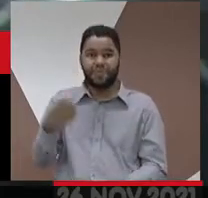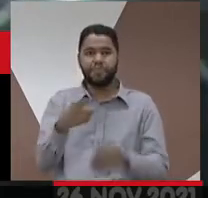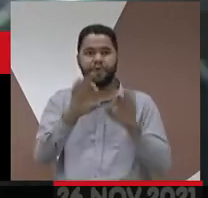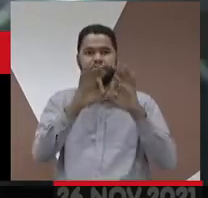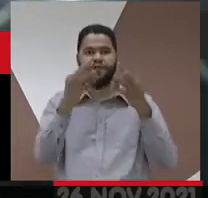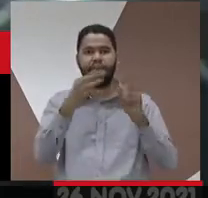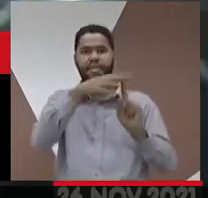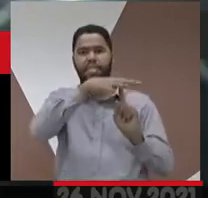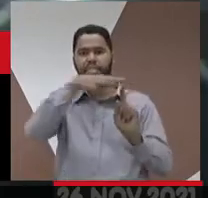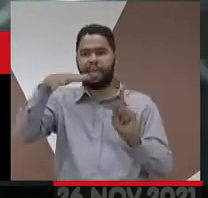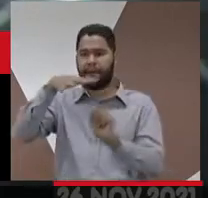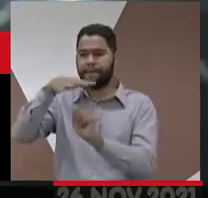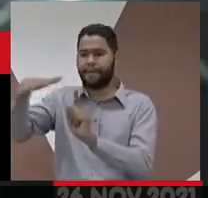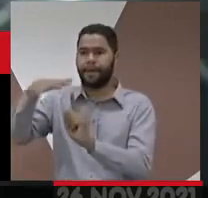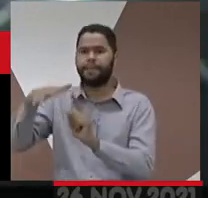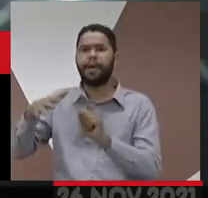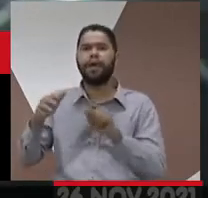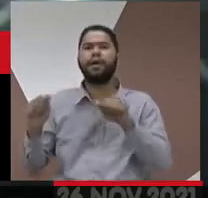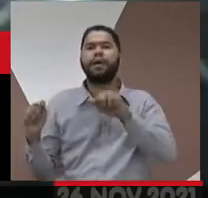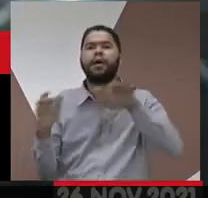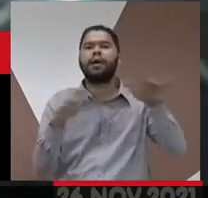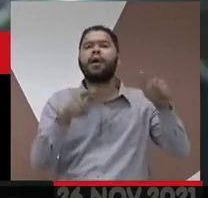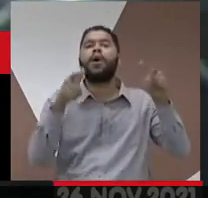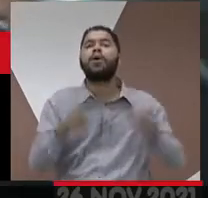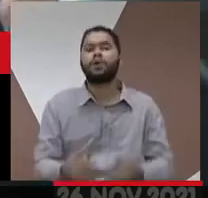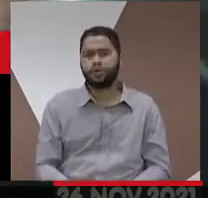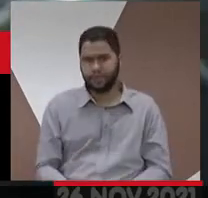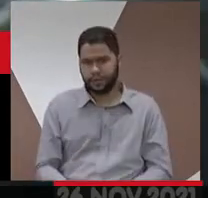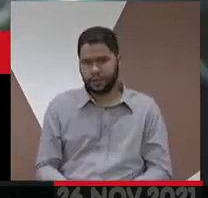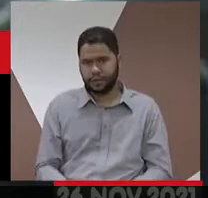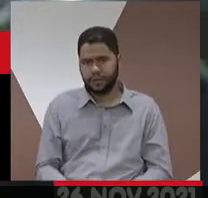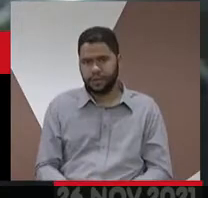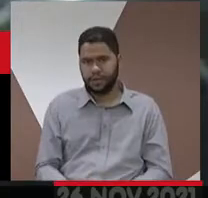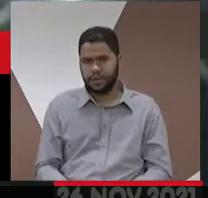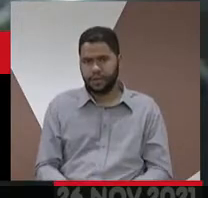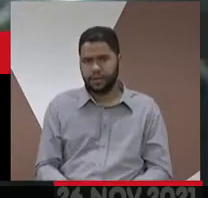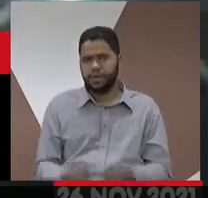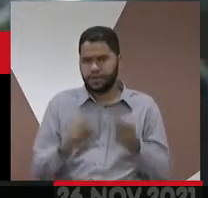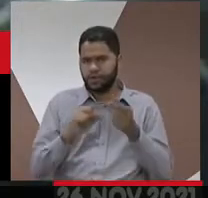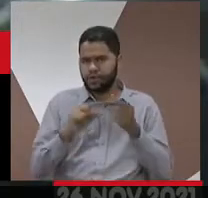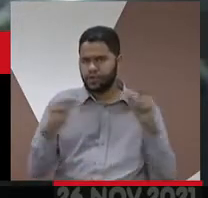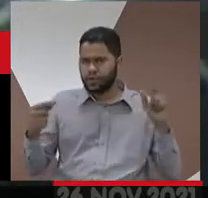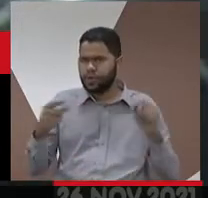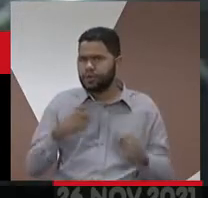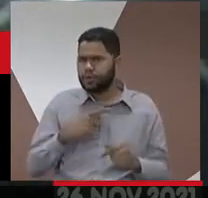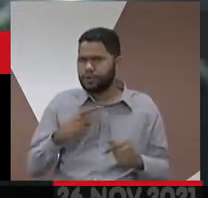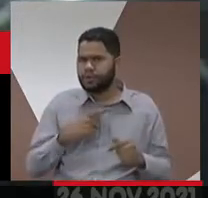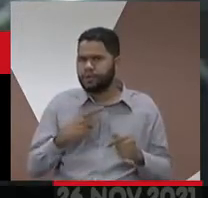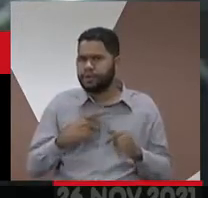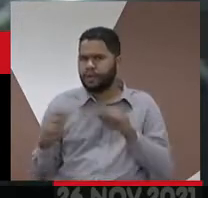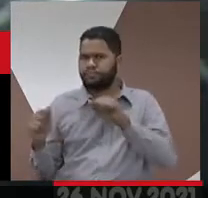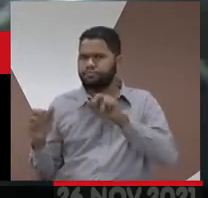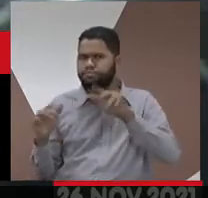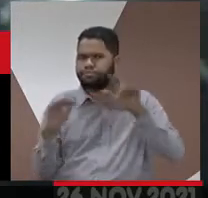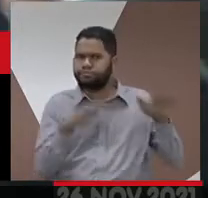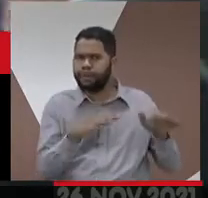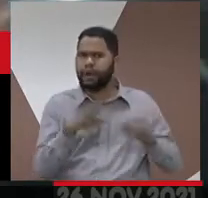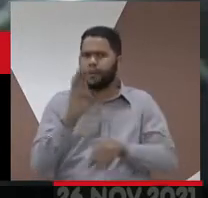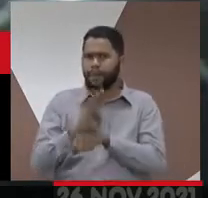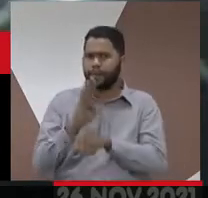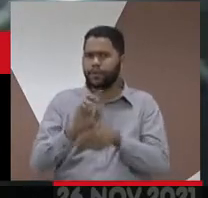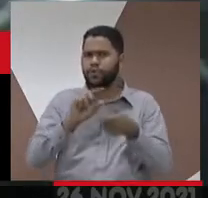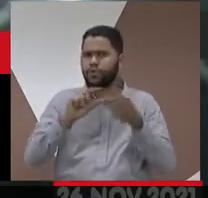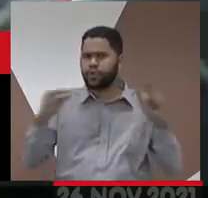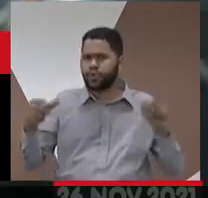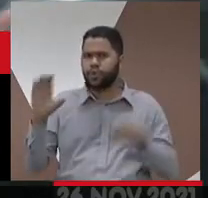suas casas, para onde que vai essas famílias? Será que temos estrutura? Será que o Estado tem estrutura? Betim tem estrutura?